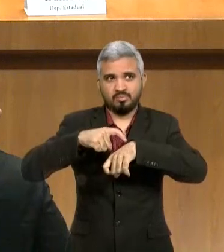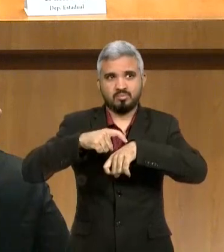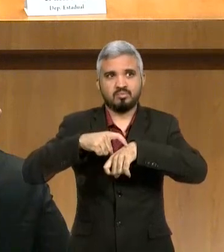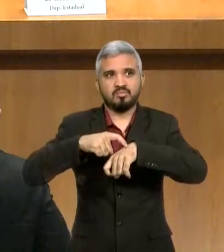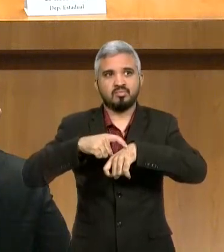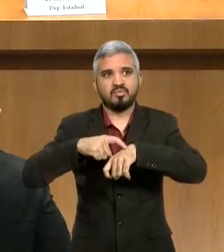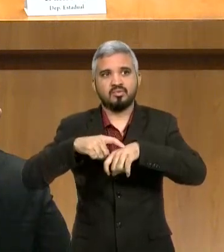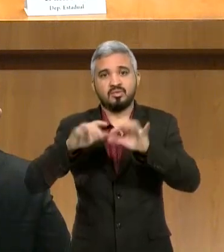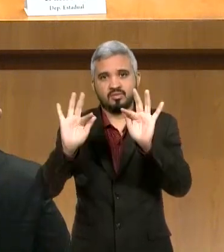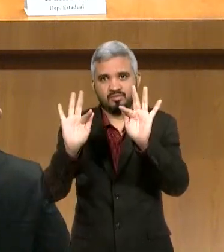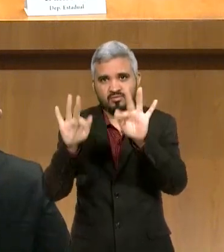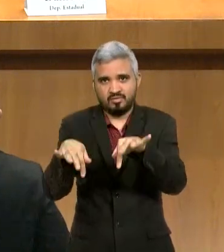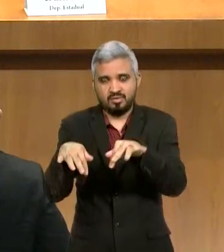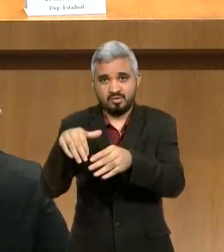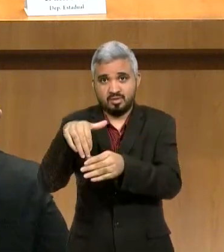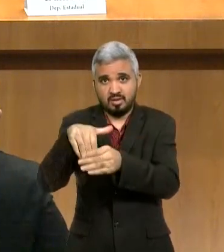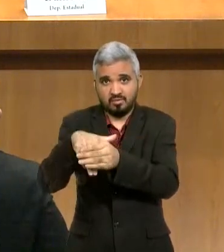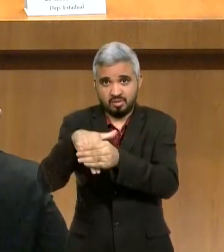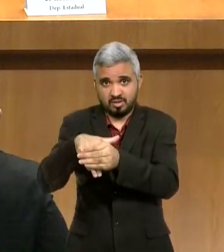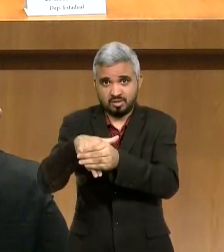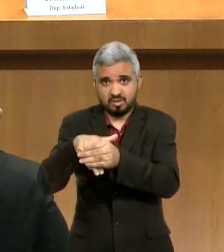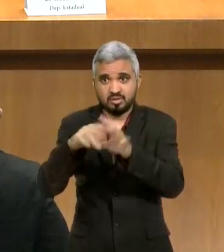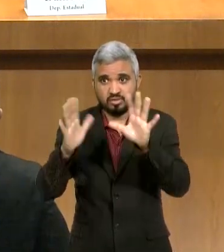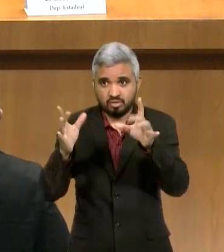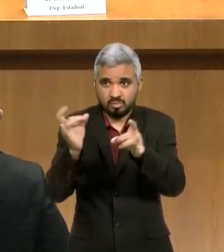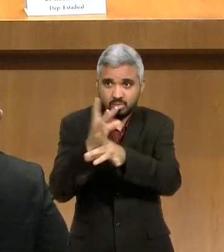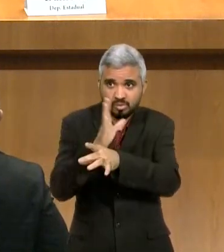a votação. Todo mundo já votou?